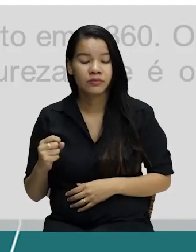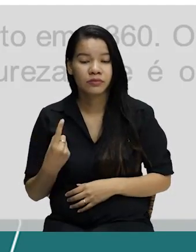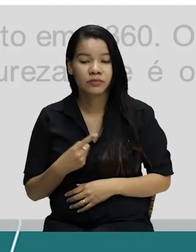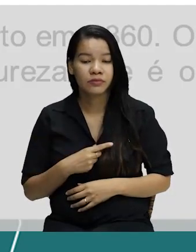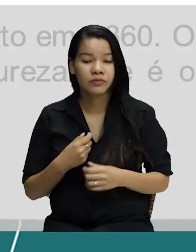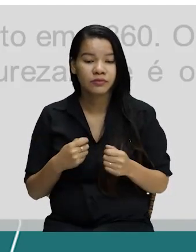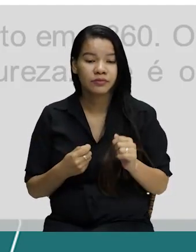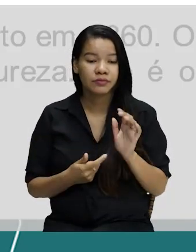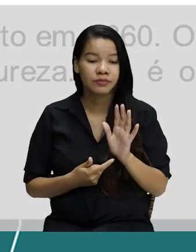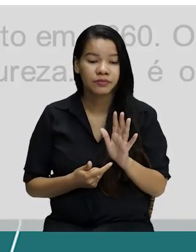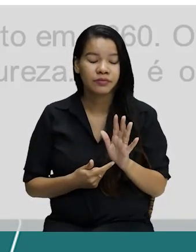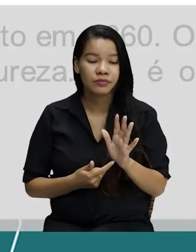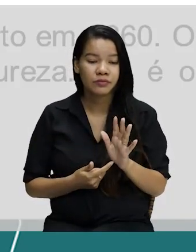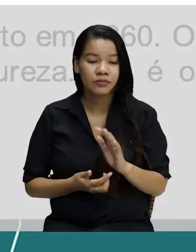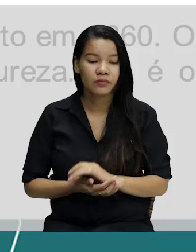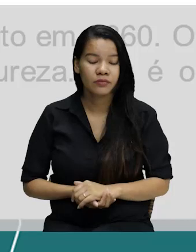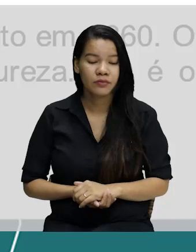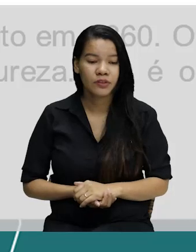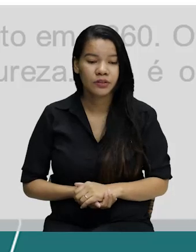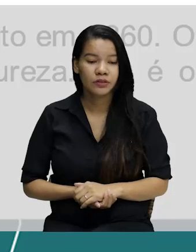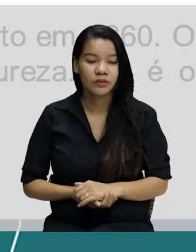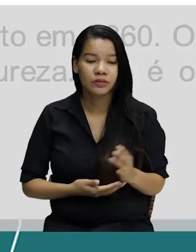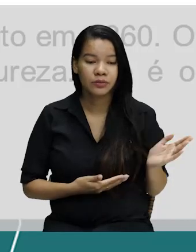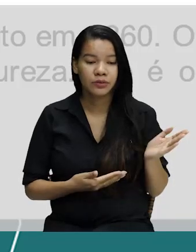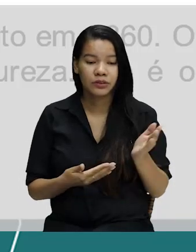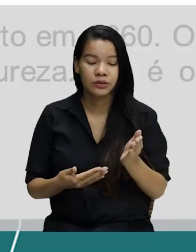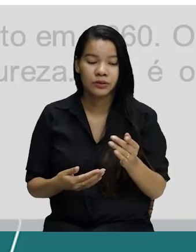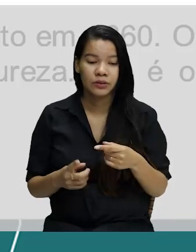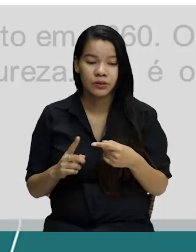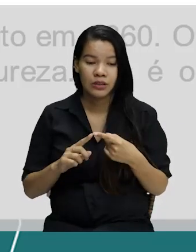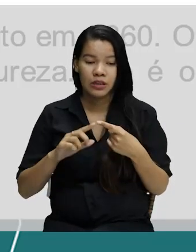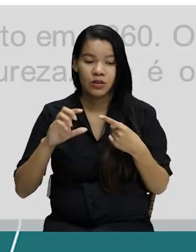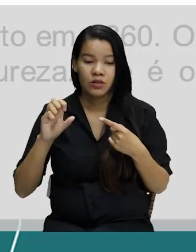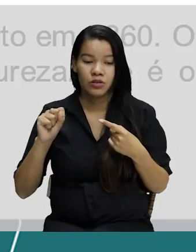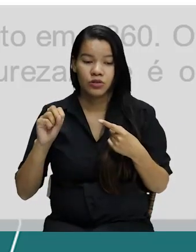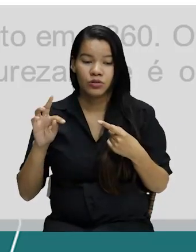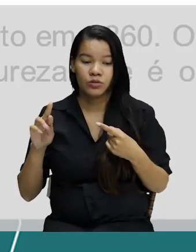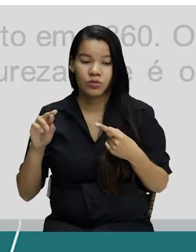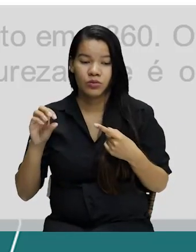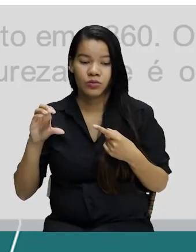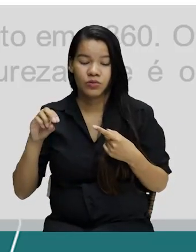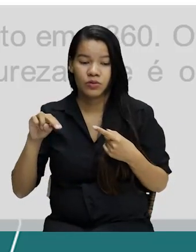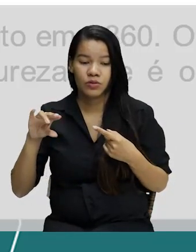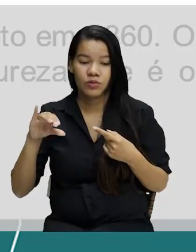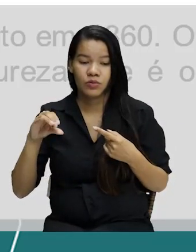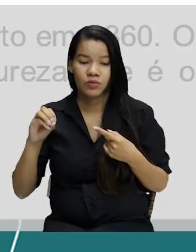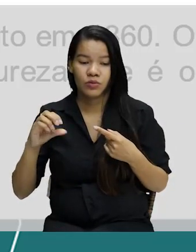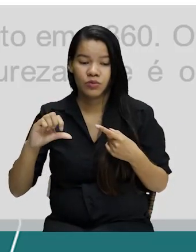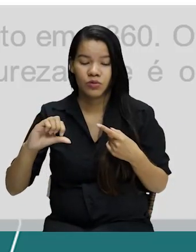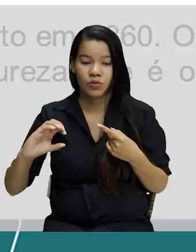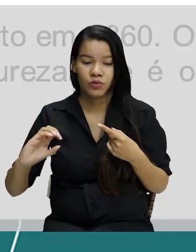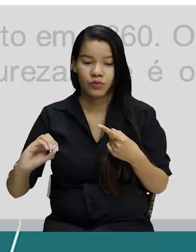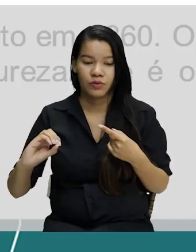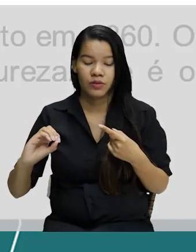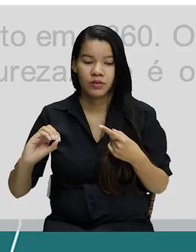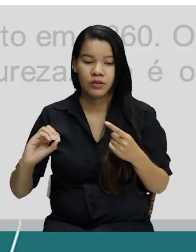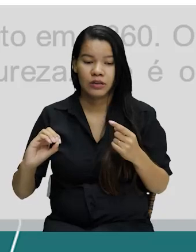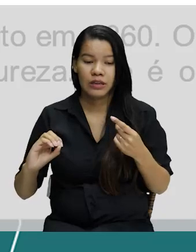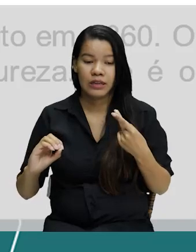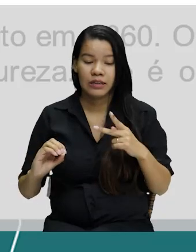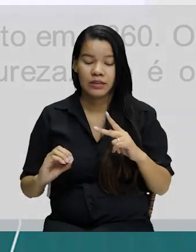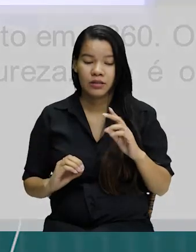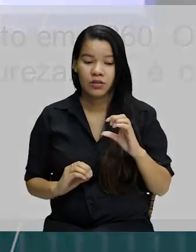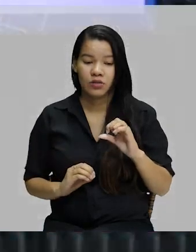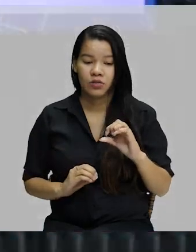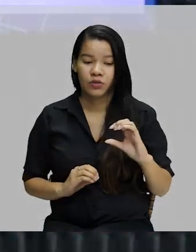destacar, turminha, alguns. Eu trouxe aqui alguns para vocês. O estrôncio 90. E quando se fala assim, estrôncio 90, esse